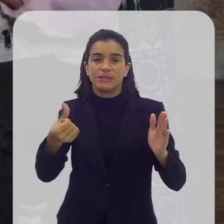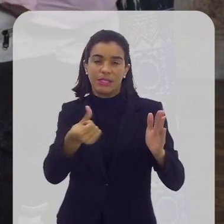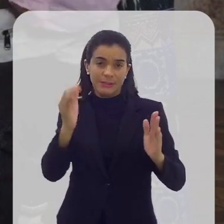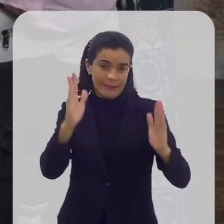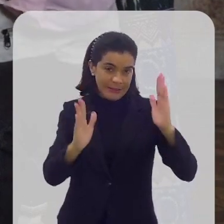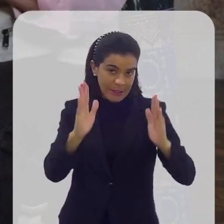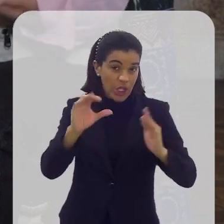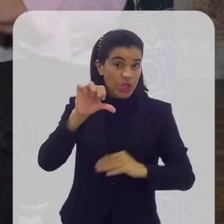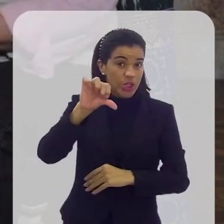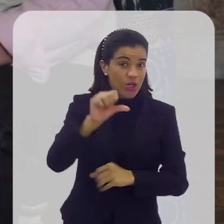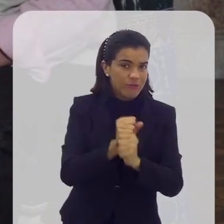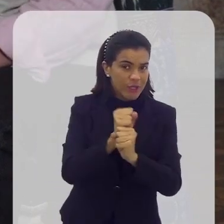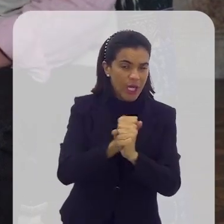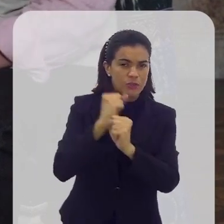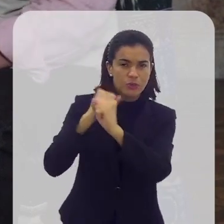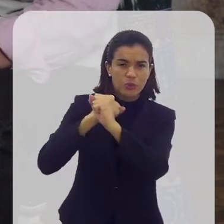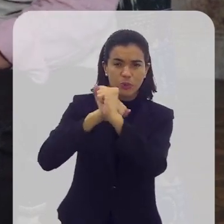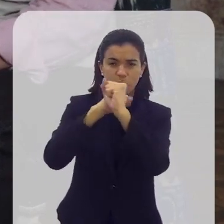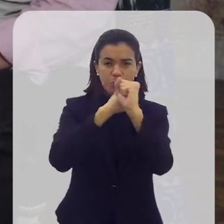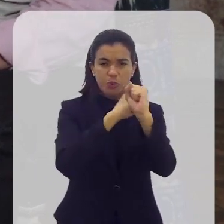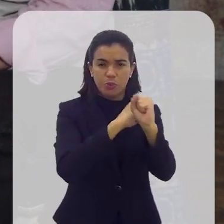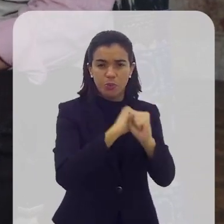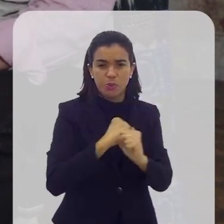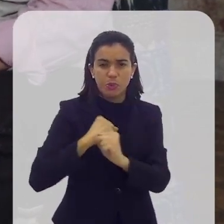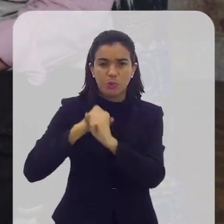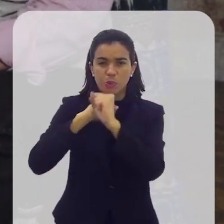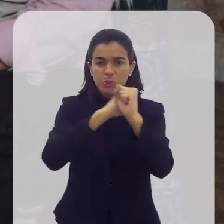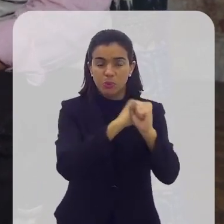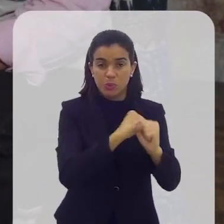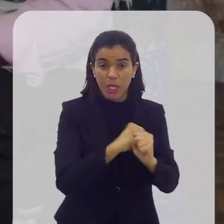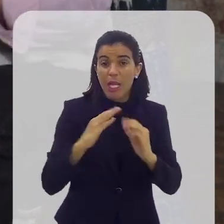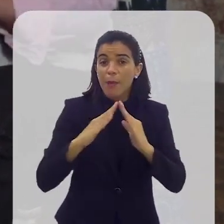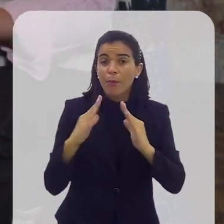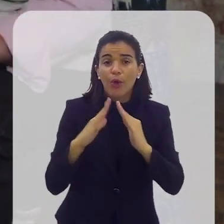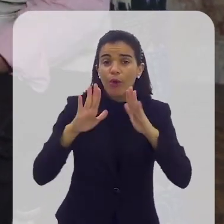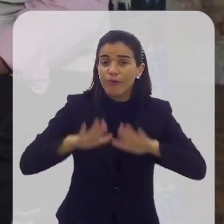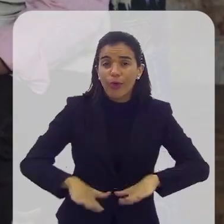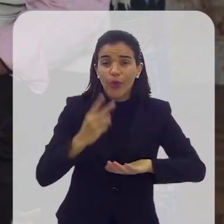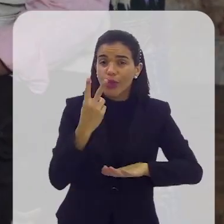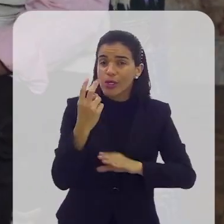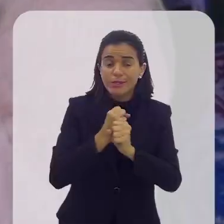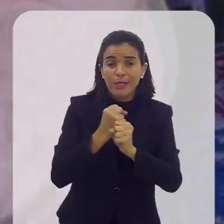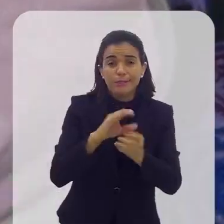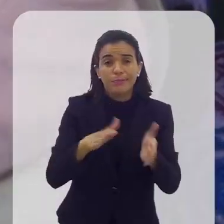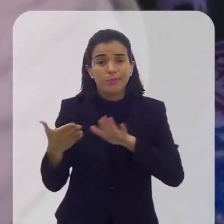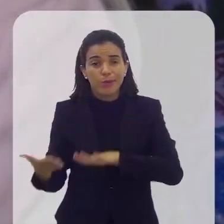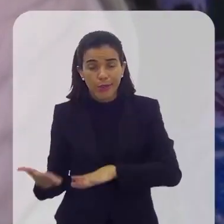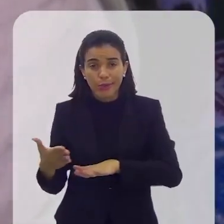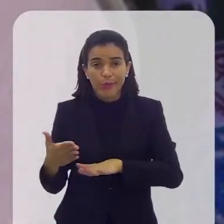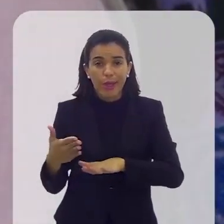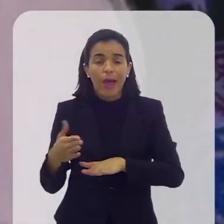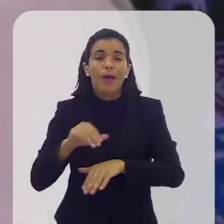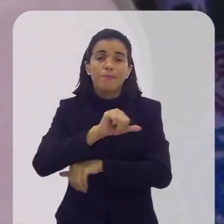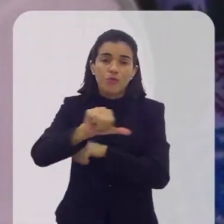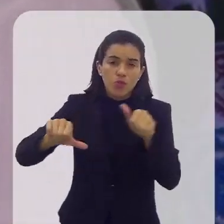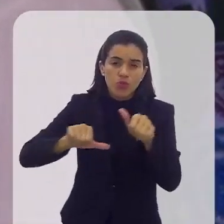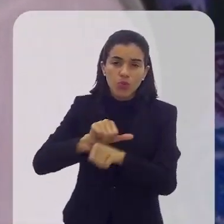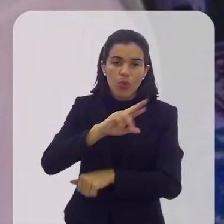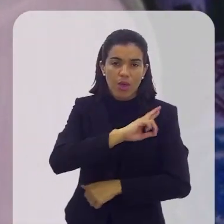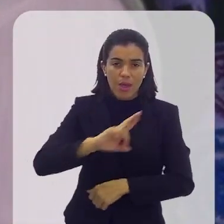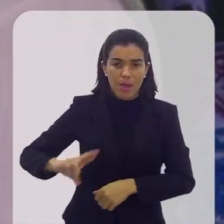1866. Foram 9 anos de construção. Né? Ele morou aqui 2 anos e morreu. E logo em seguida veio a